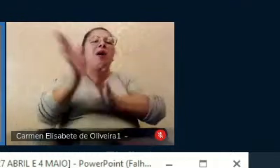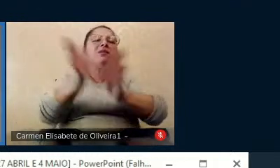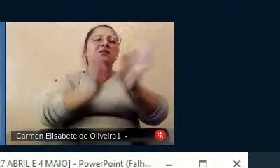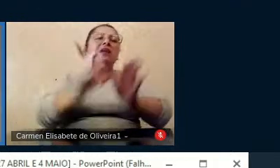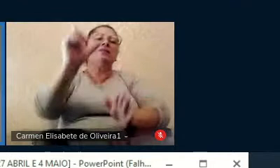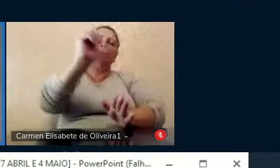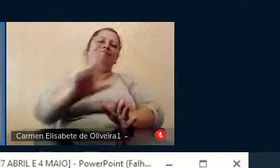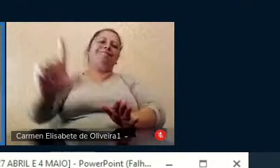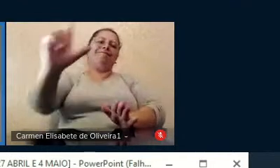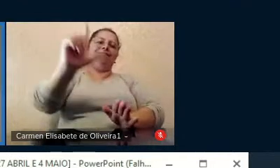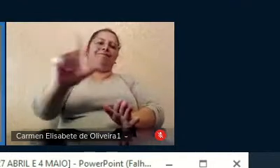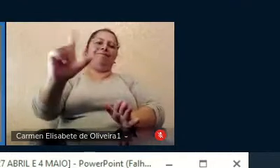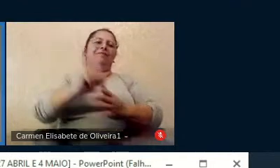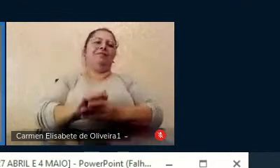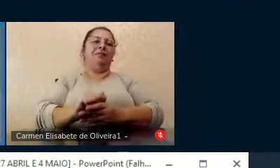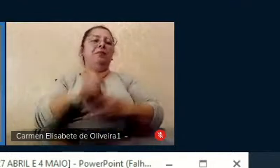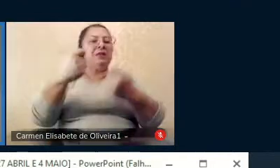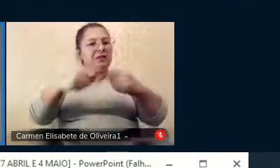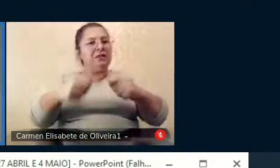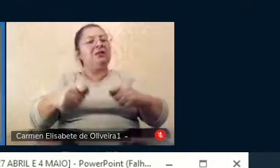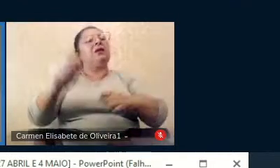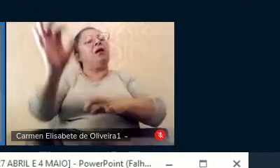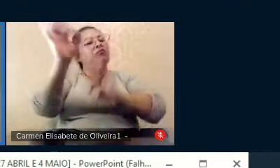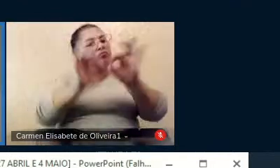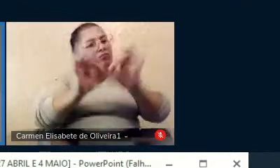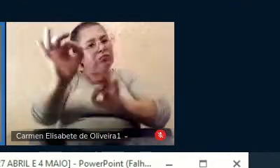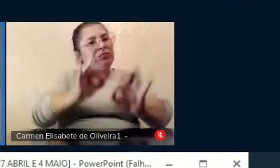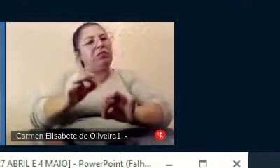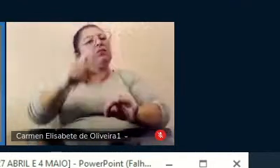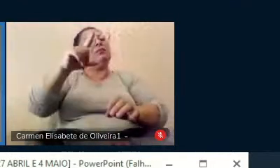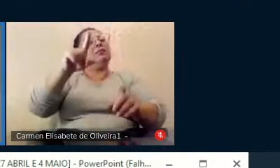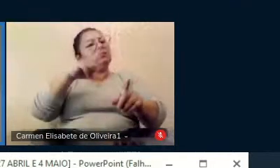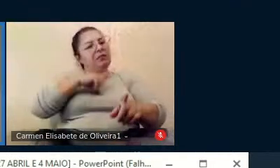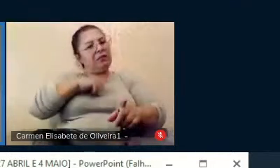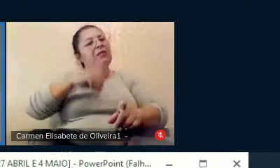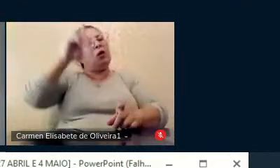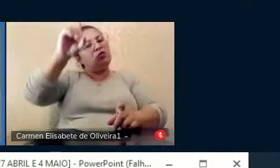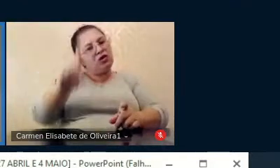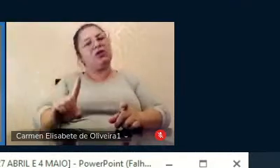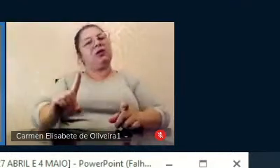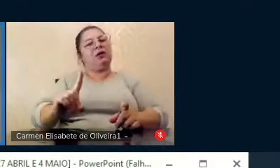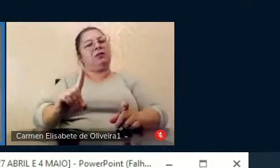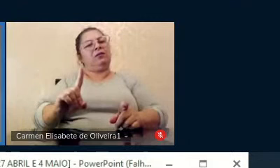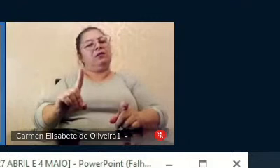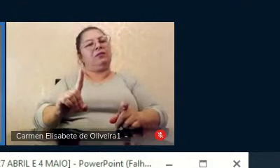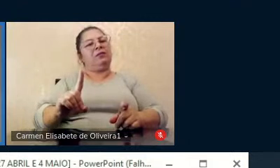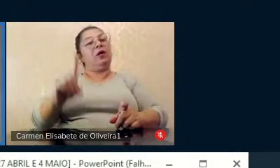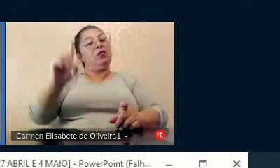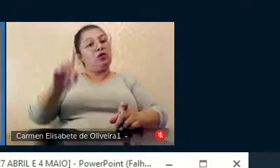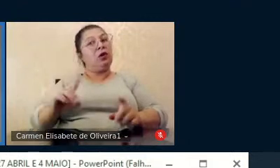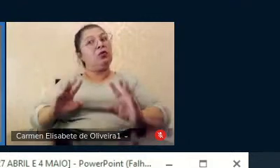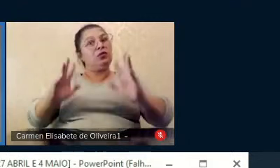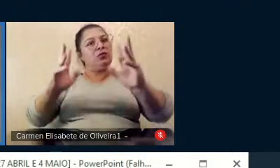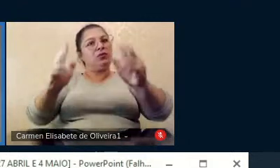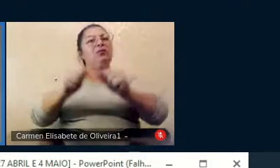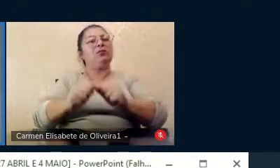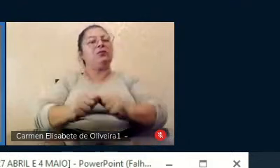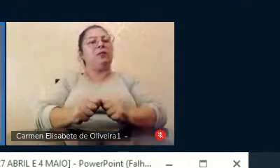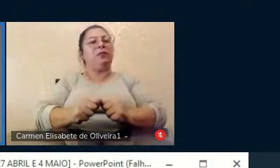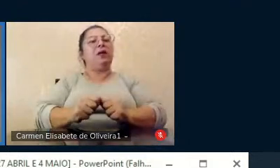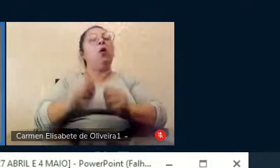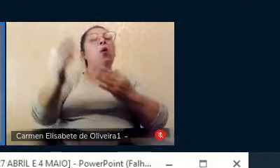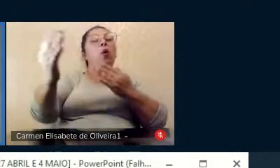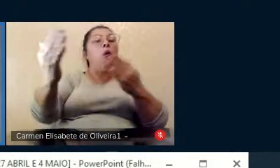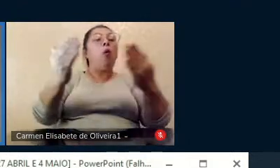ela precisa ser feita. E essa satisfação constitui um direito. Então, ele compara,